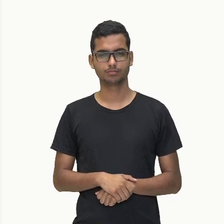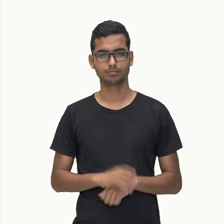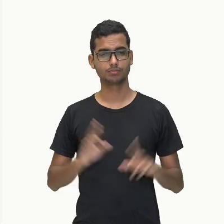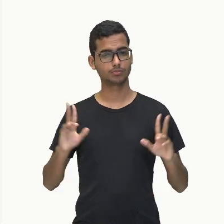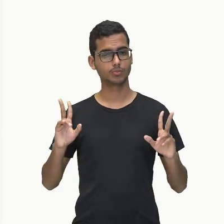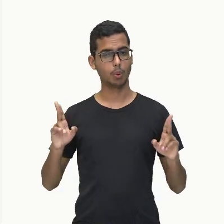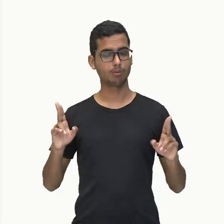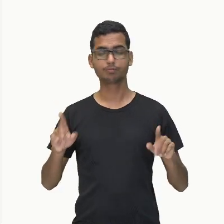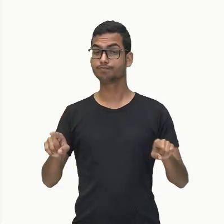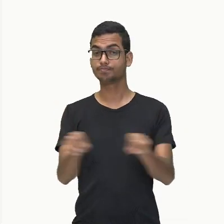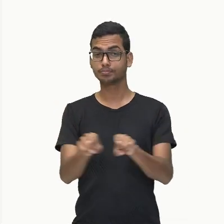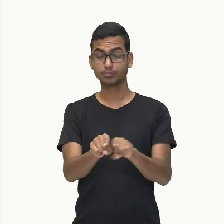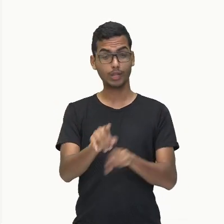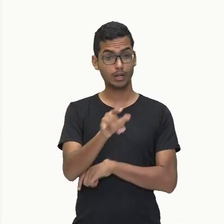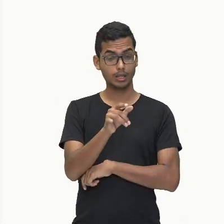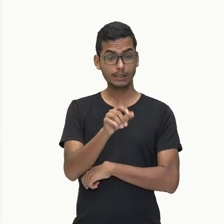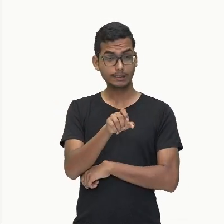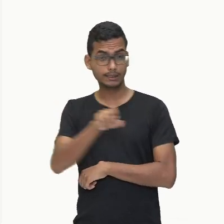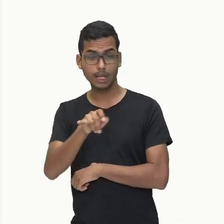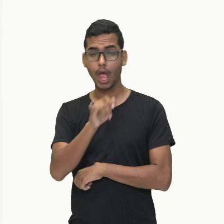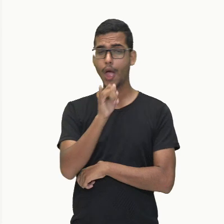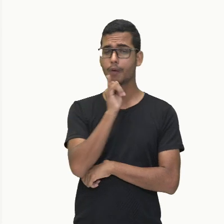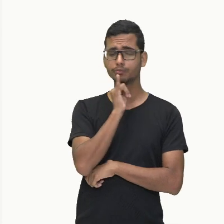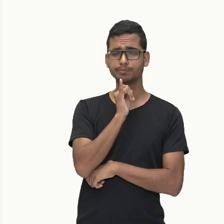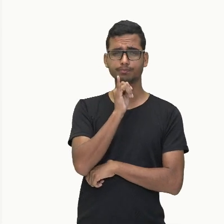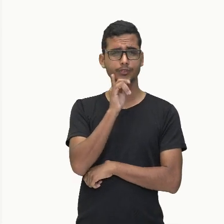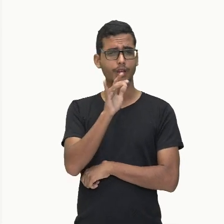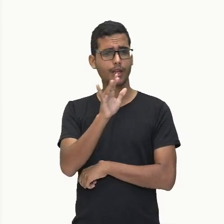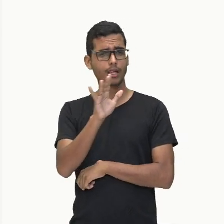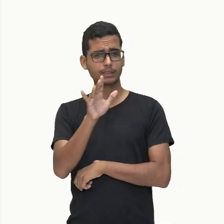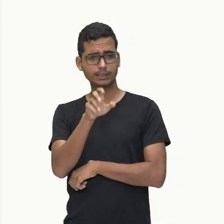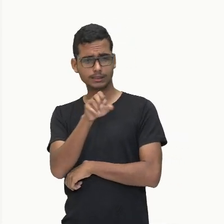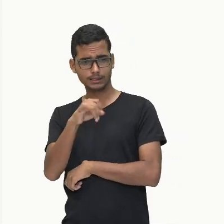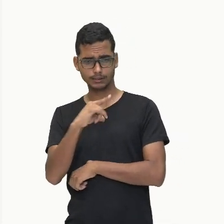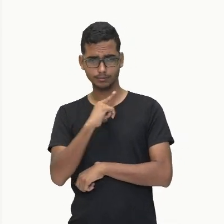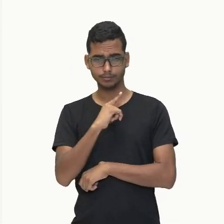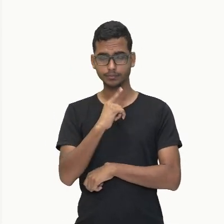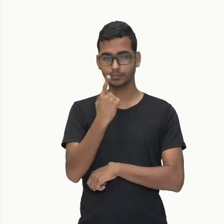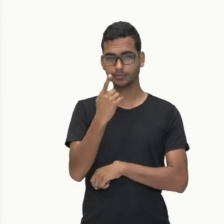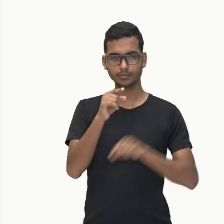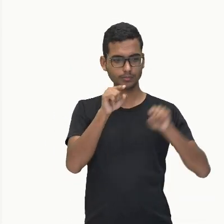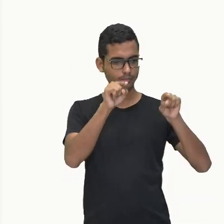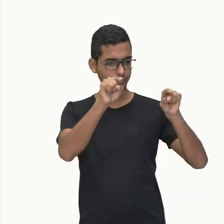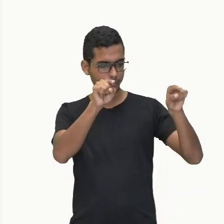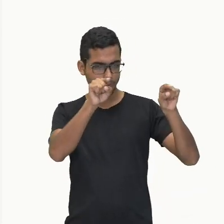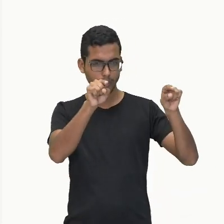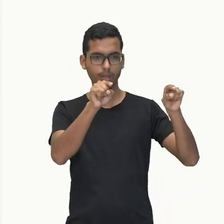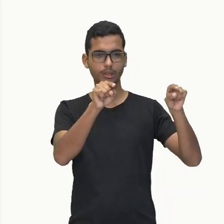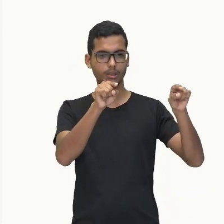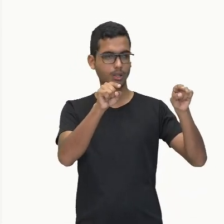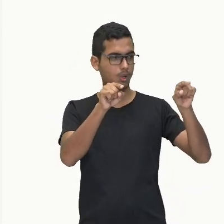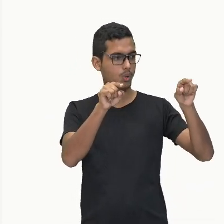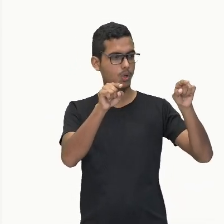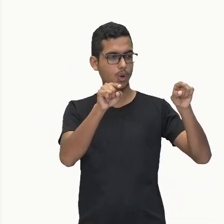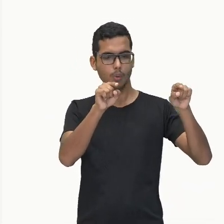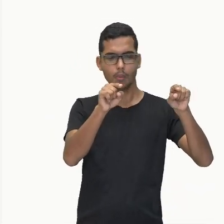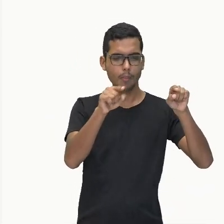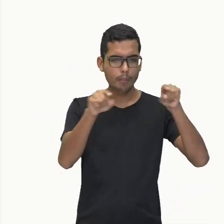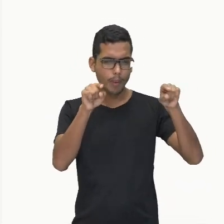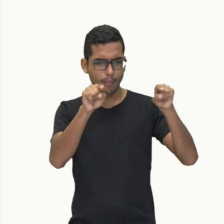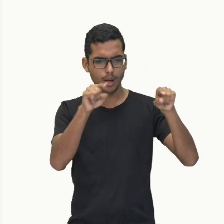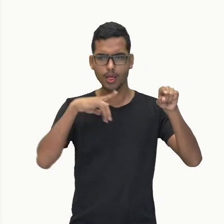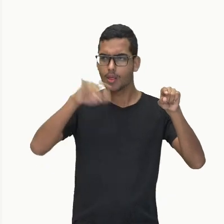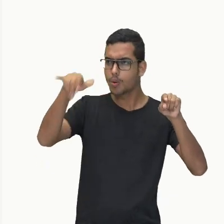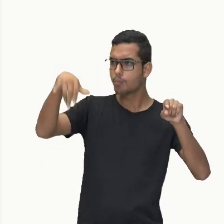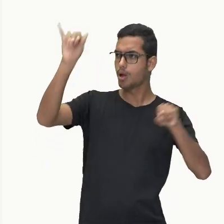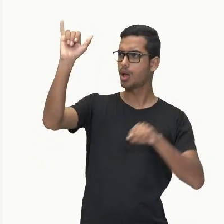por acaso nós tivermos dois pontos que estão em paralelo ao eixo Y, Basta fazer ali